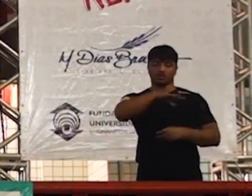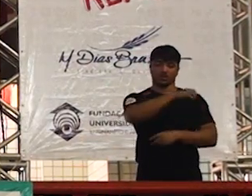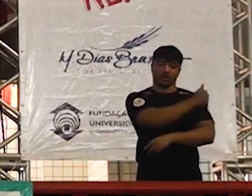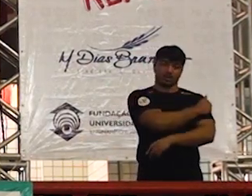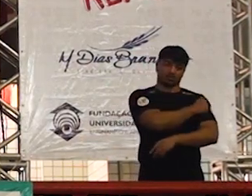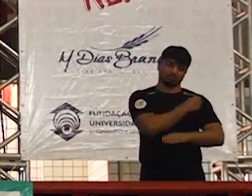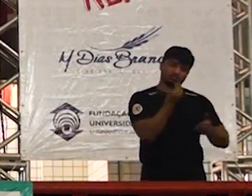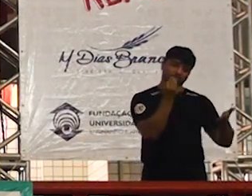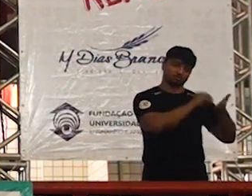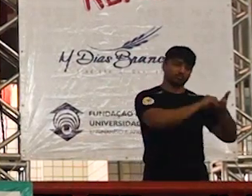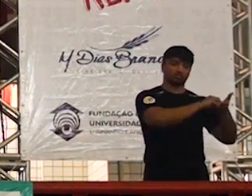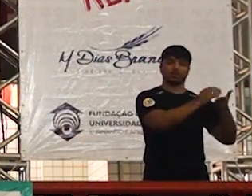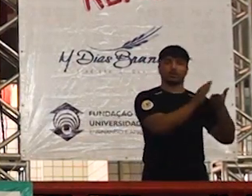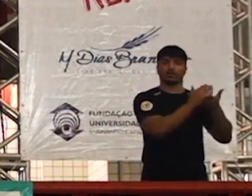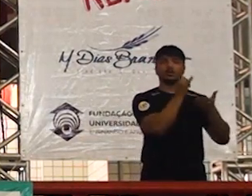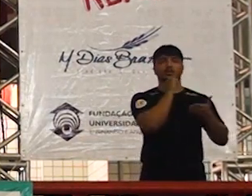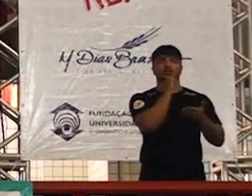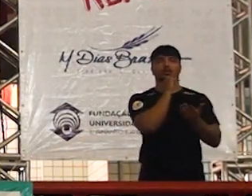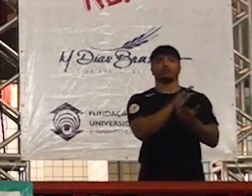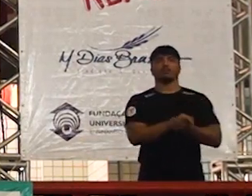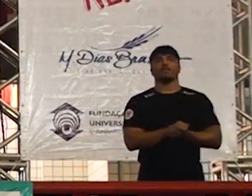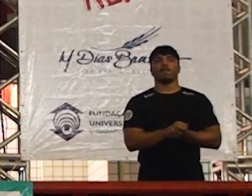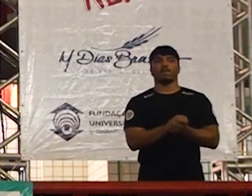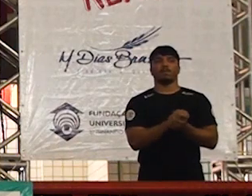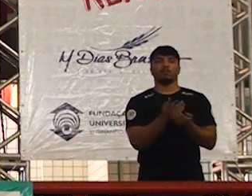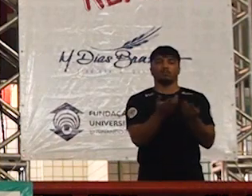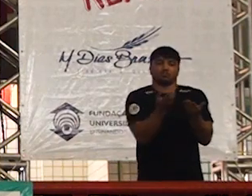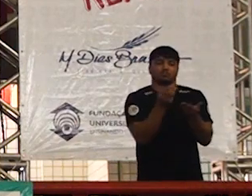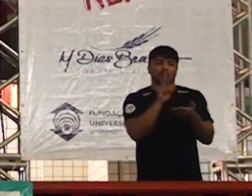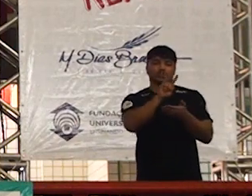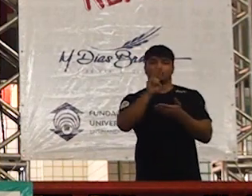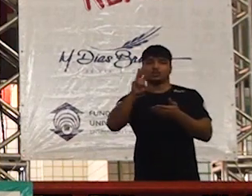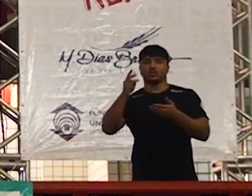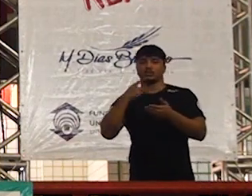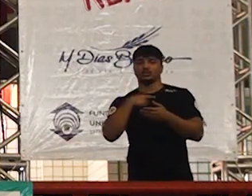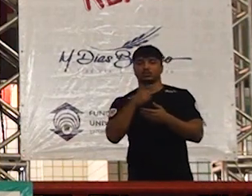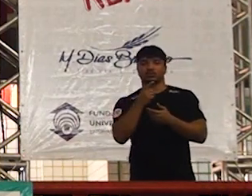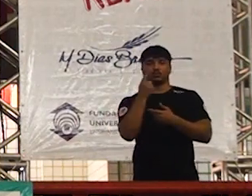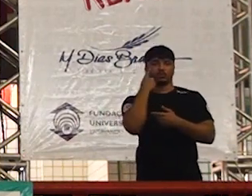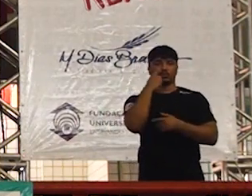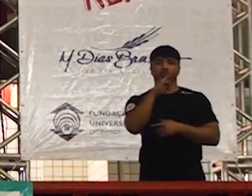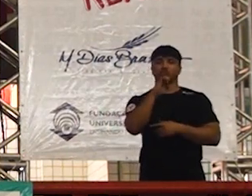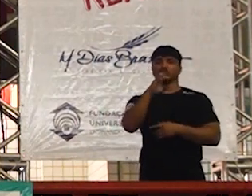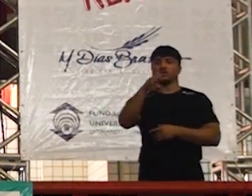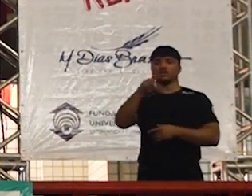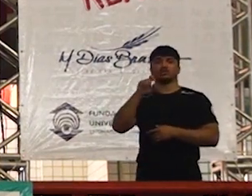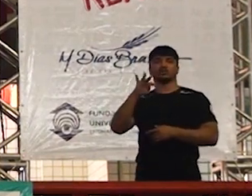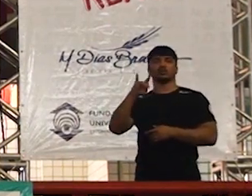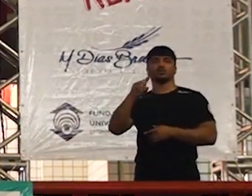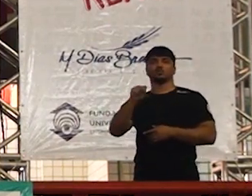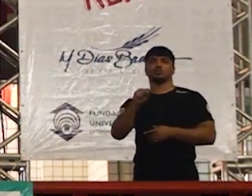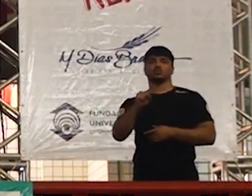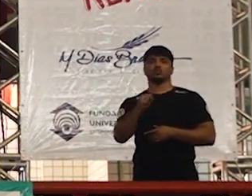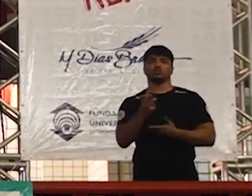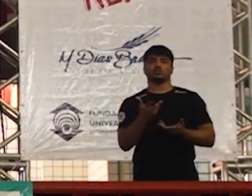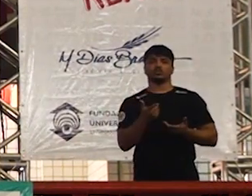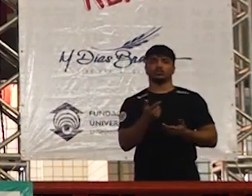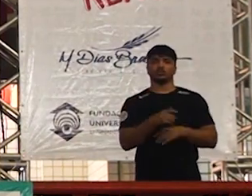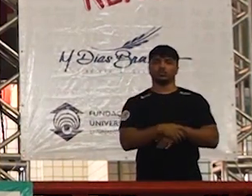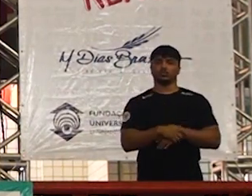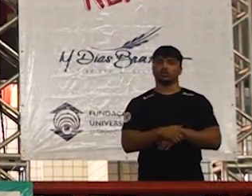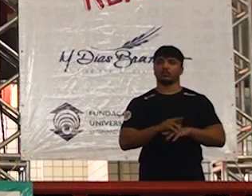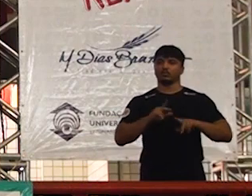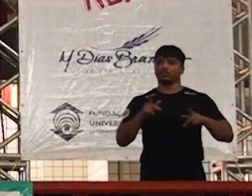quando vai colocar, por exemplo, eu li uma redação uma vez que o aluno colocou um site Gritos Excluídos. O Gritos